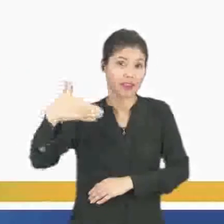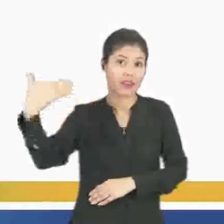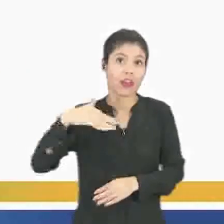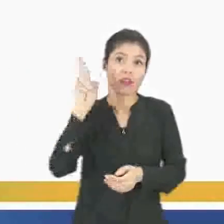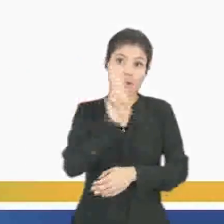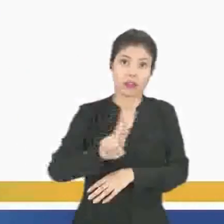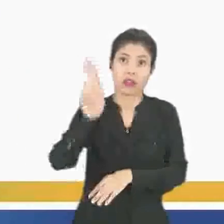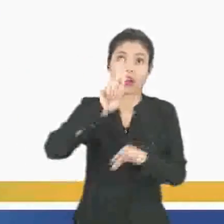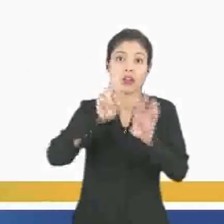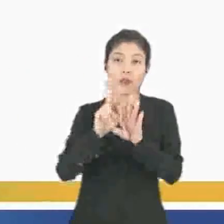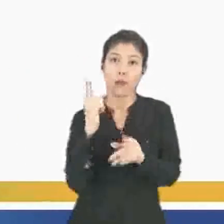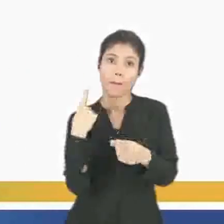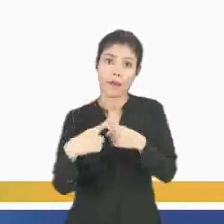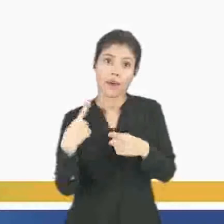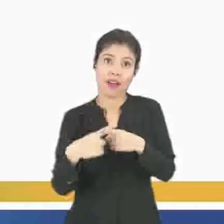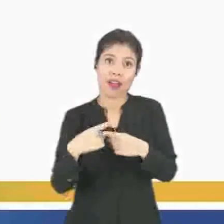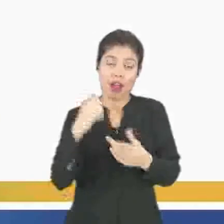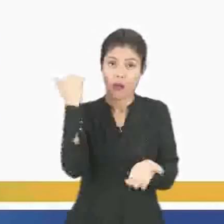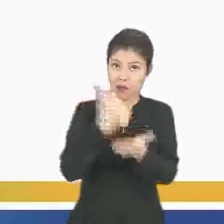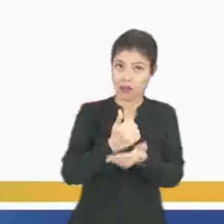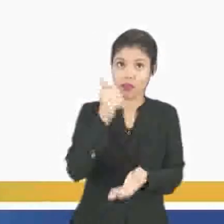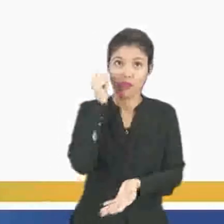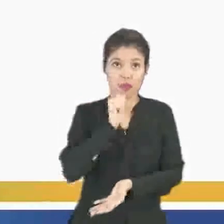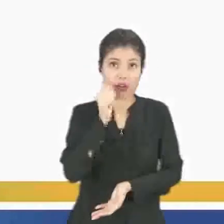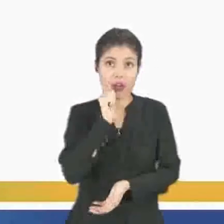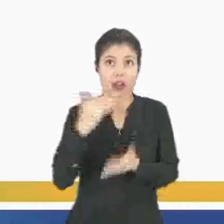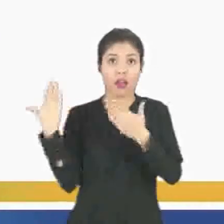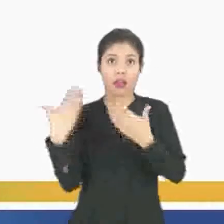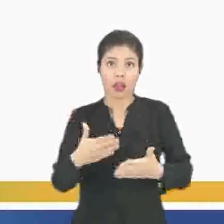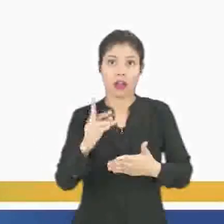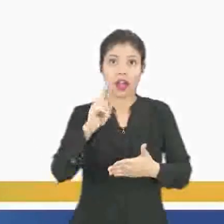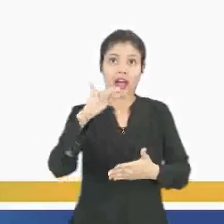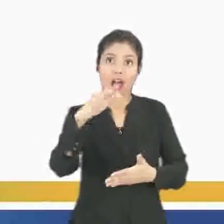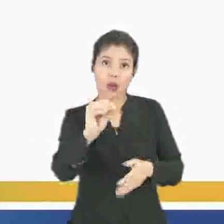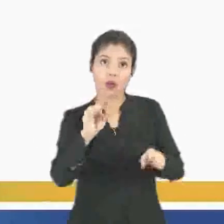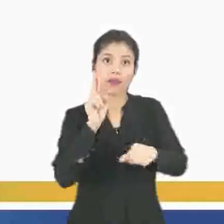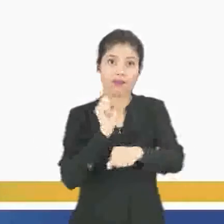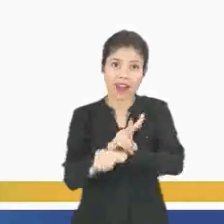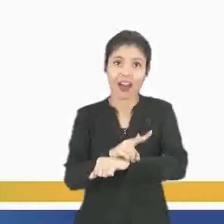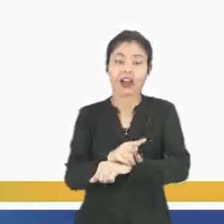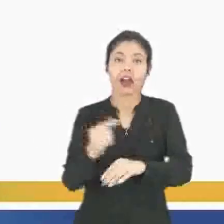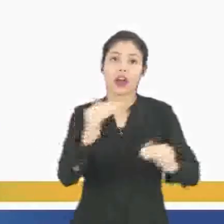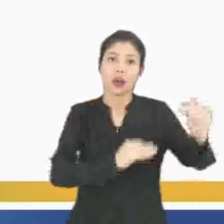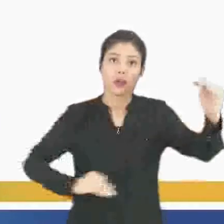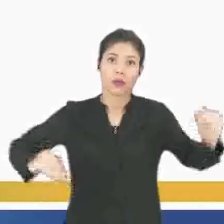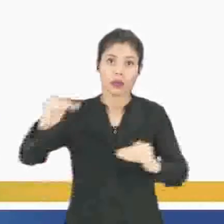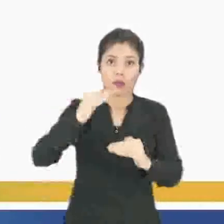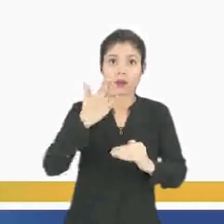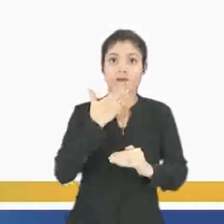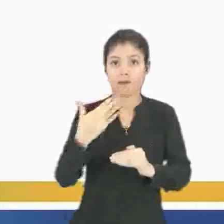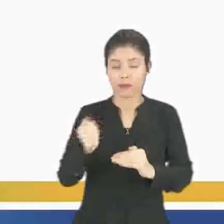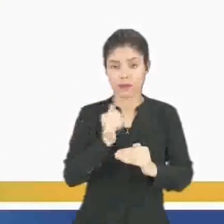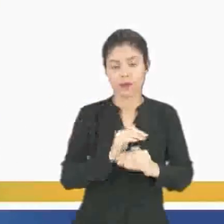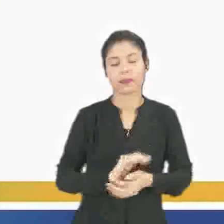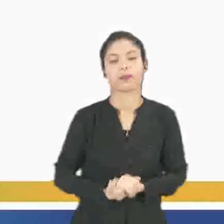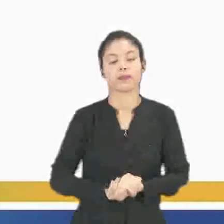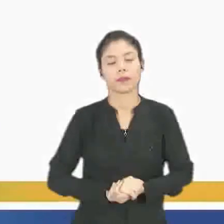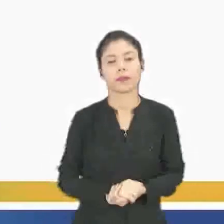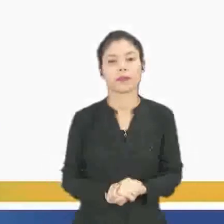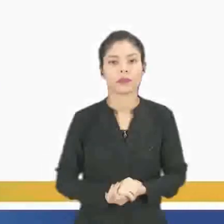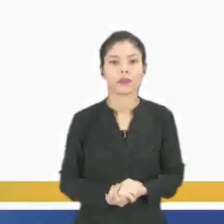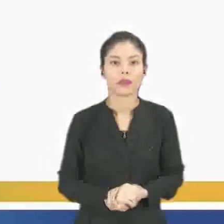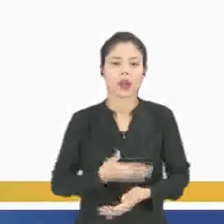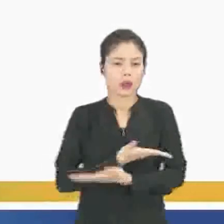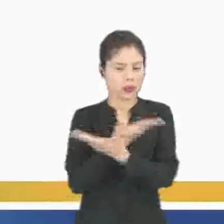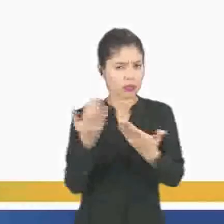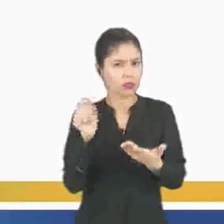como justificativa para a não contratação de mulheres para determinados cargos de promoção para níveis hierárquicos superiores.